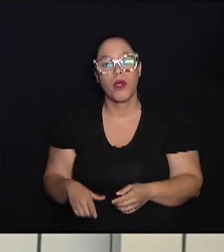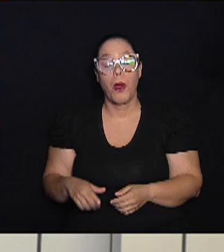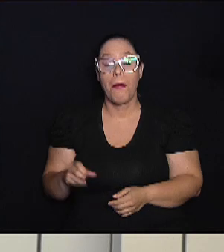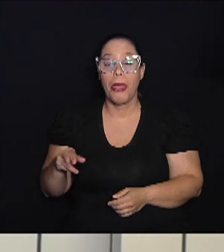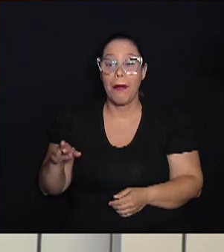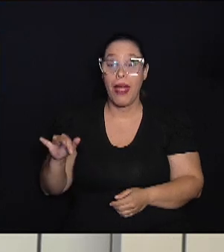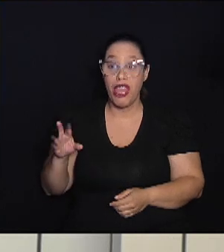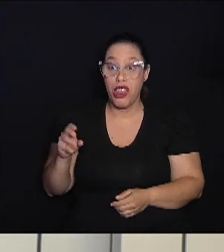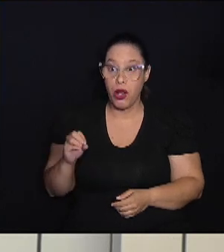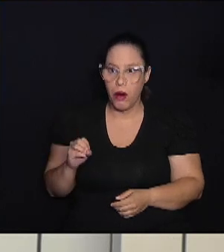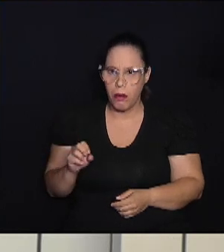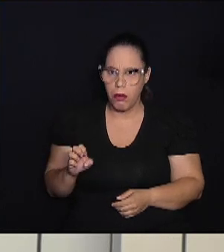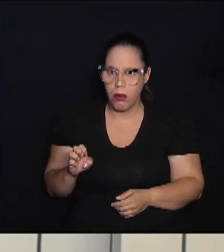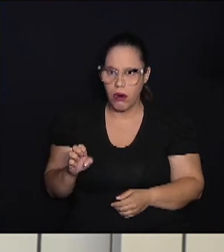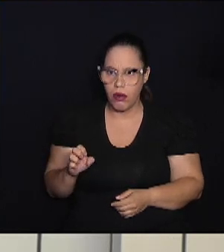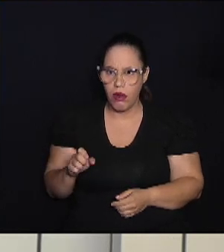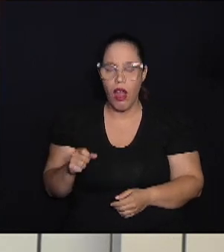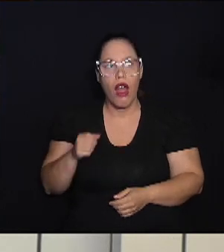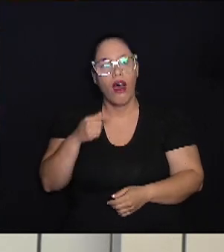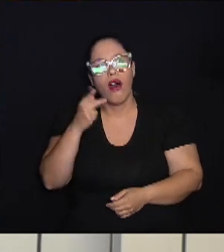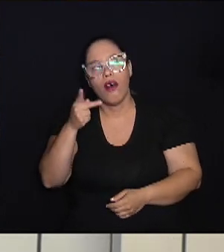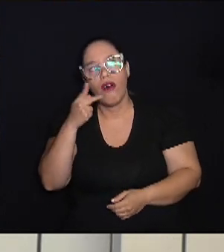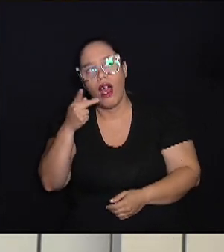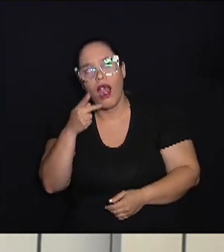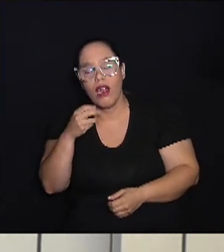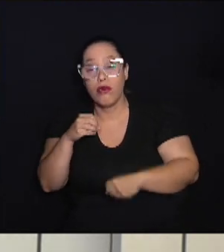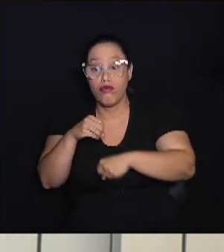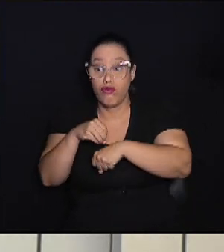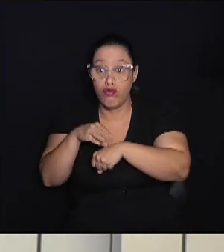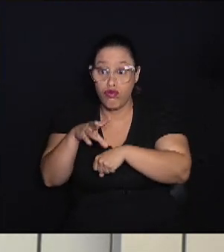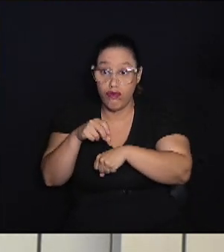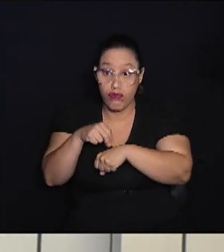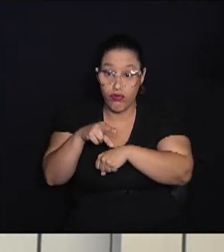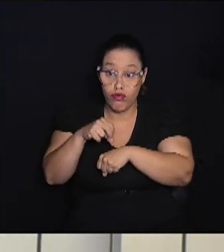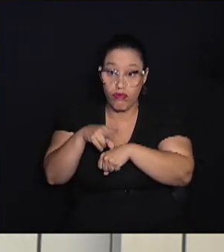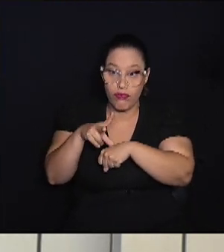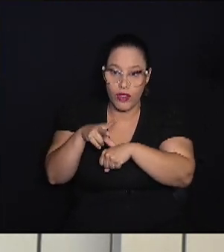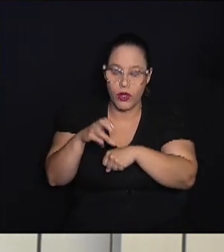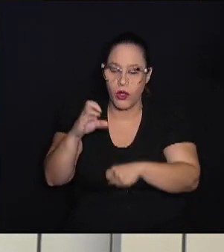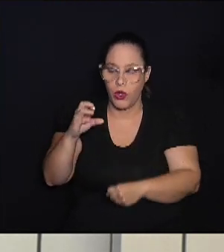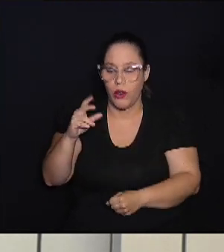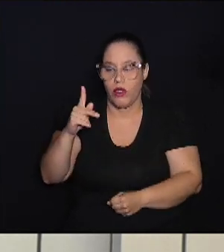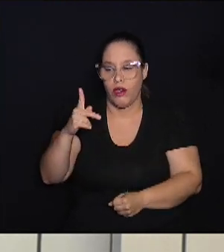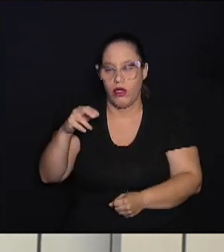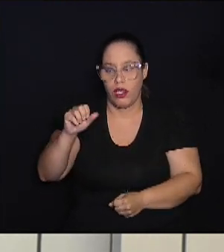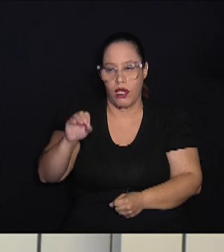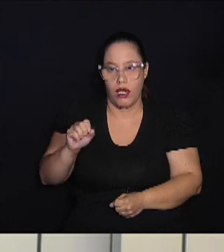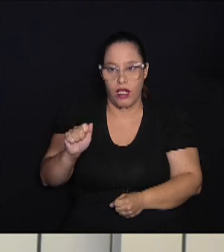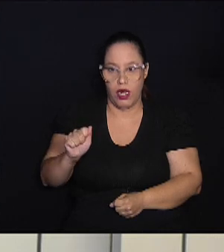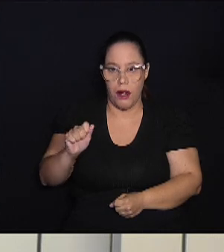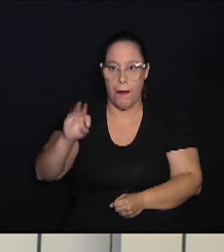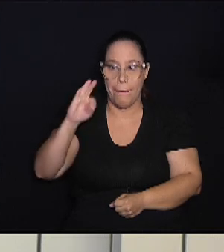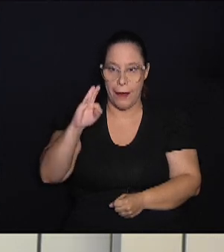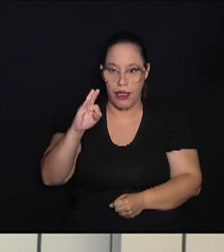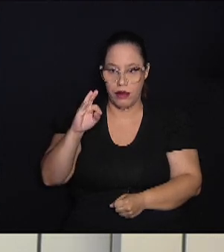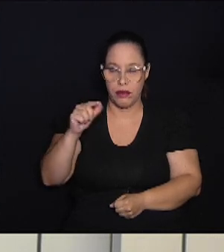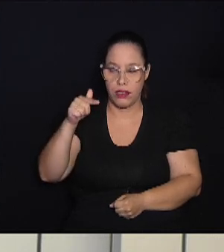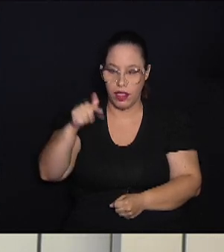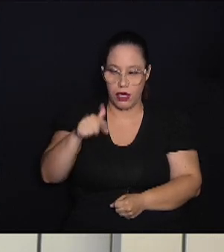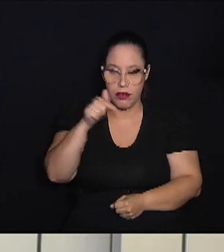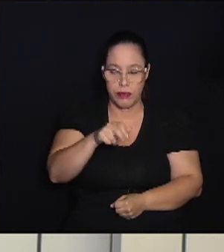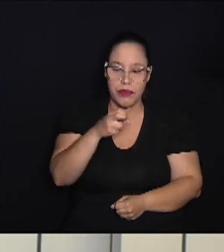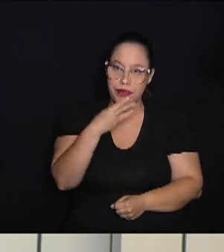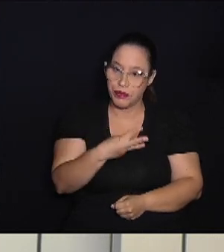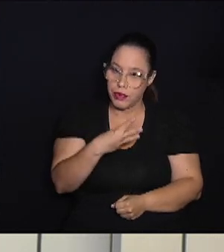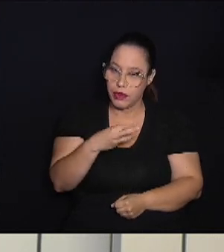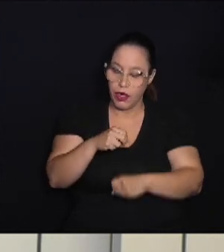metrópole, mas agora falando sobre emprego, porque o Centro Público de Apoio ao Trabalhador de Campinas está com 773